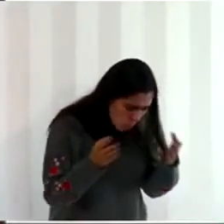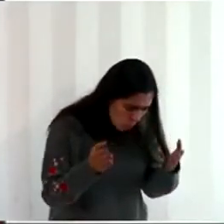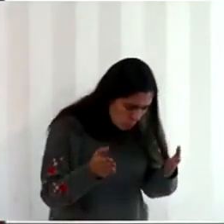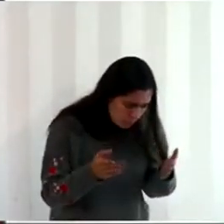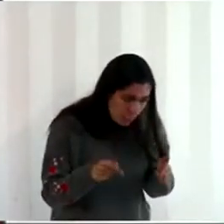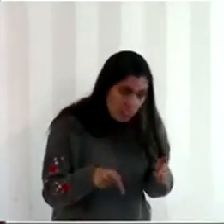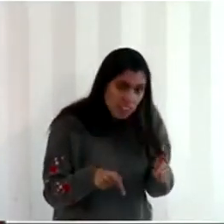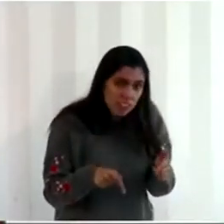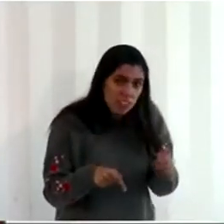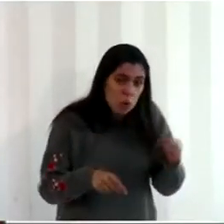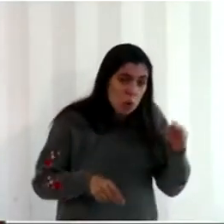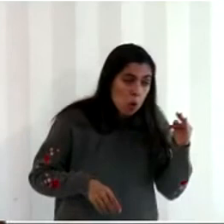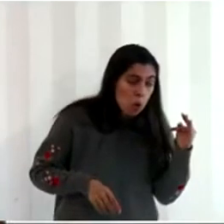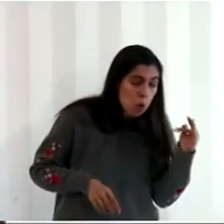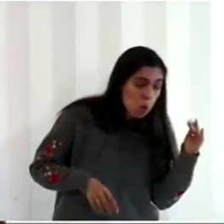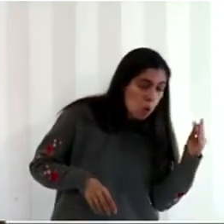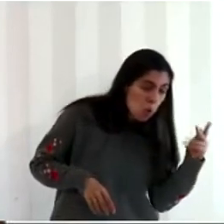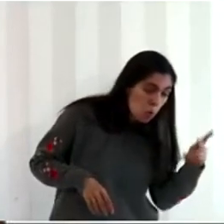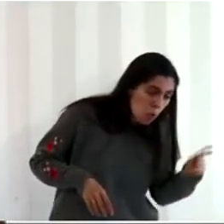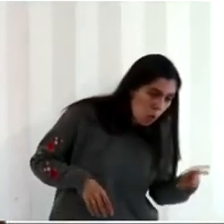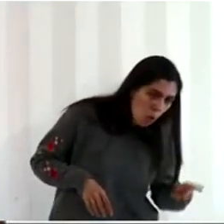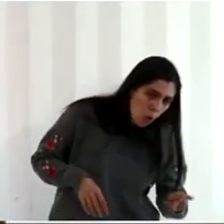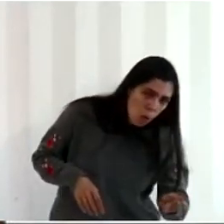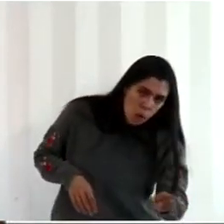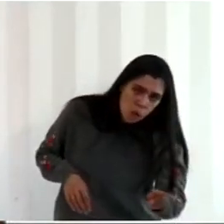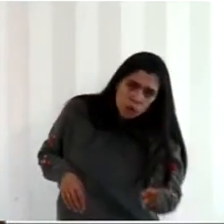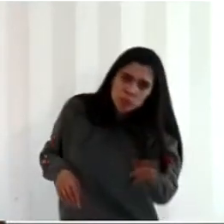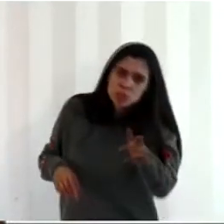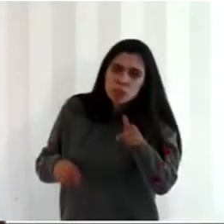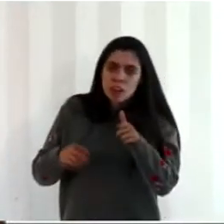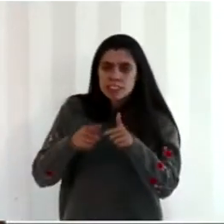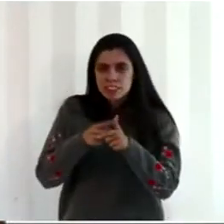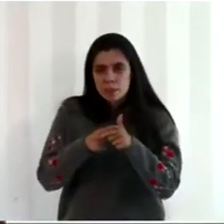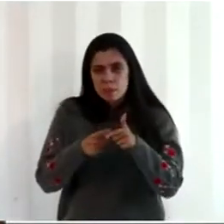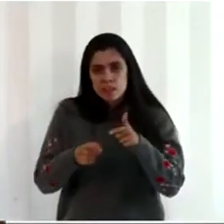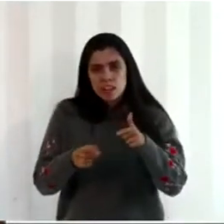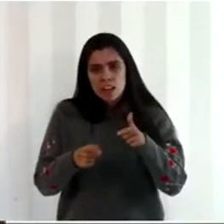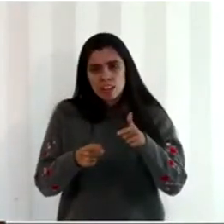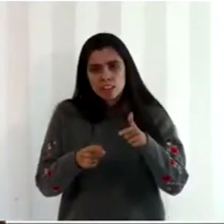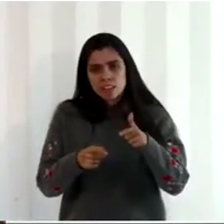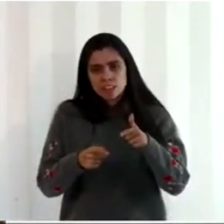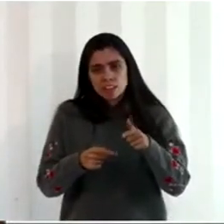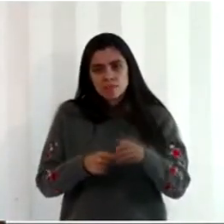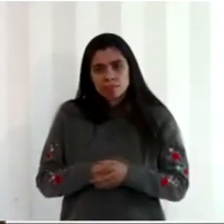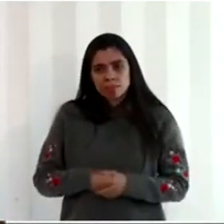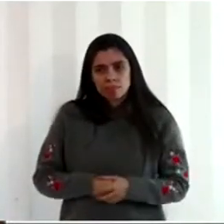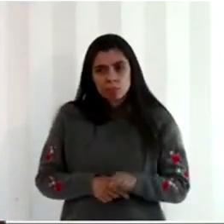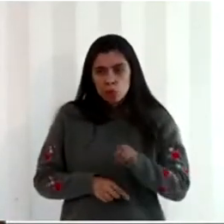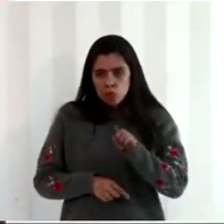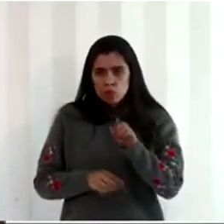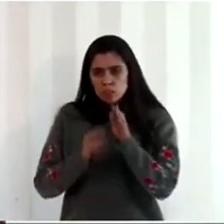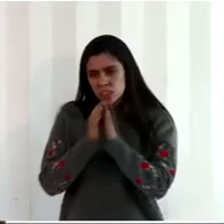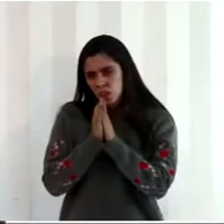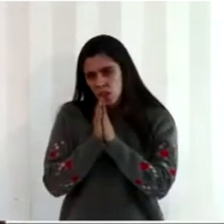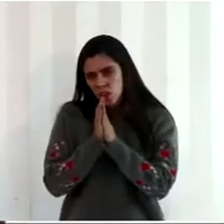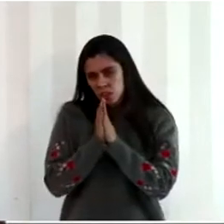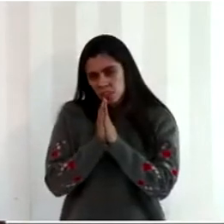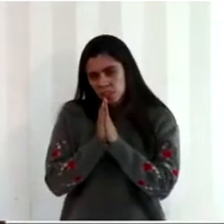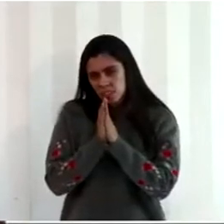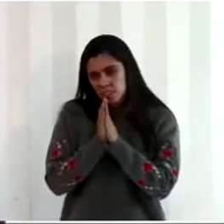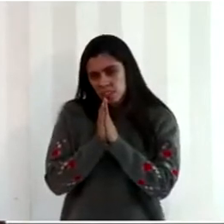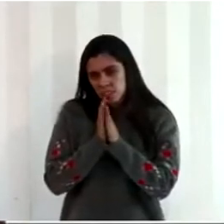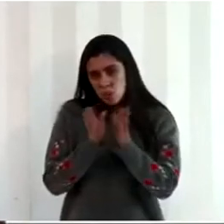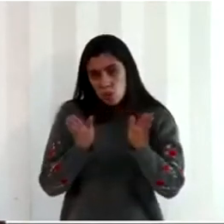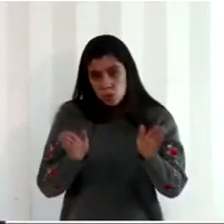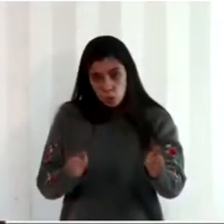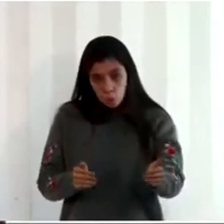você precisa continuar fazendo isso ao longo dessa semana que está iniciando. Você já orou sozinho no seu quarto, de porta trancada?